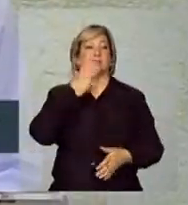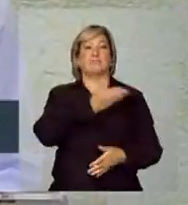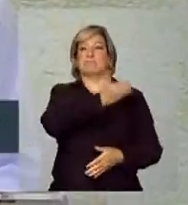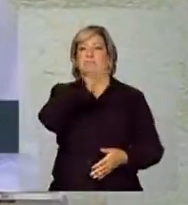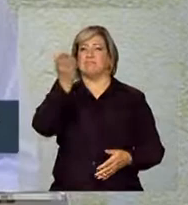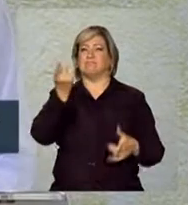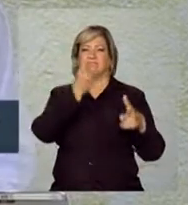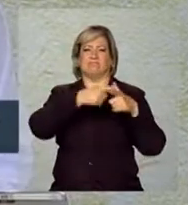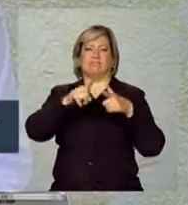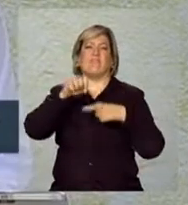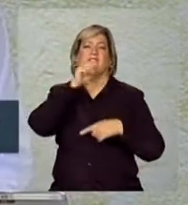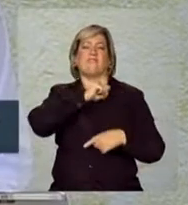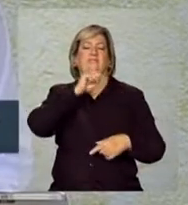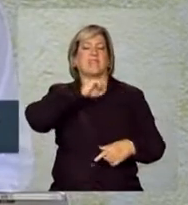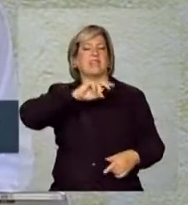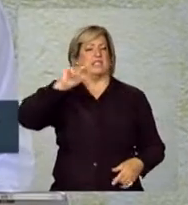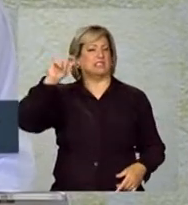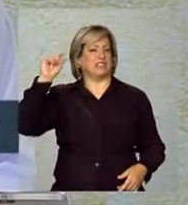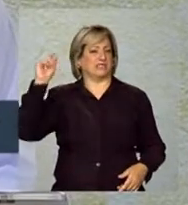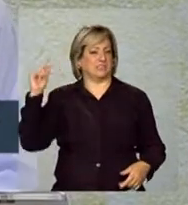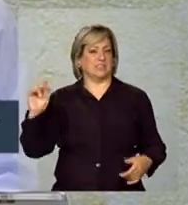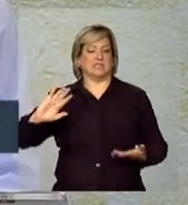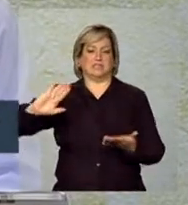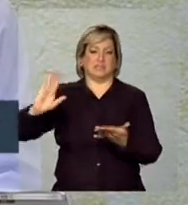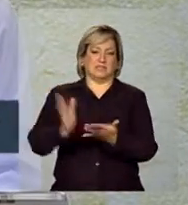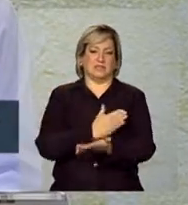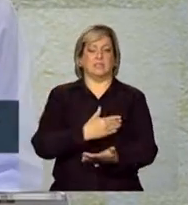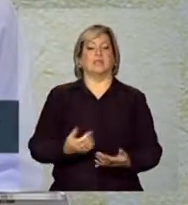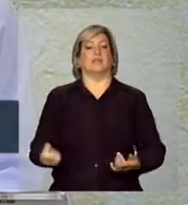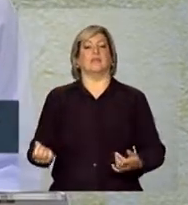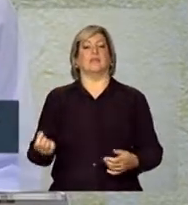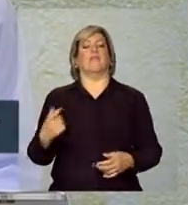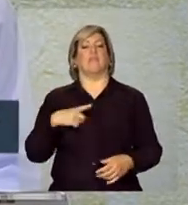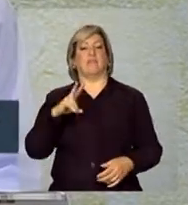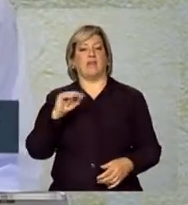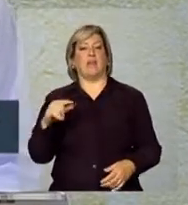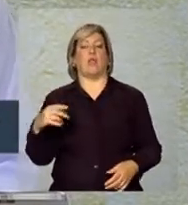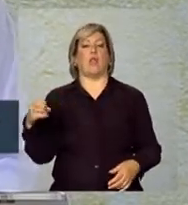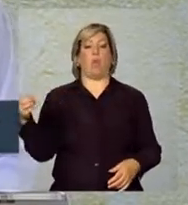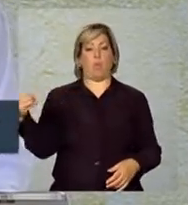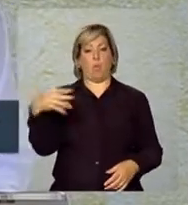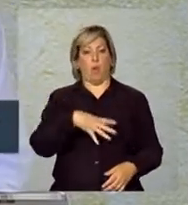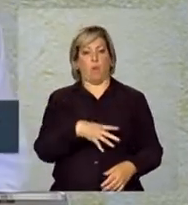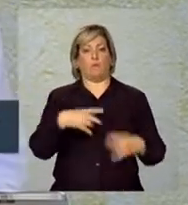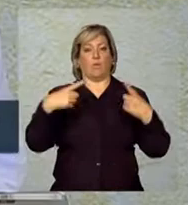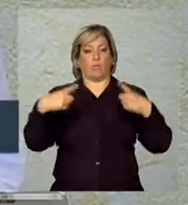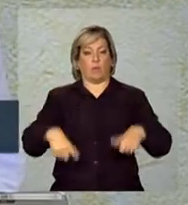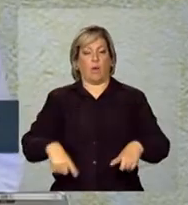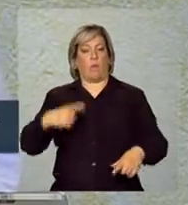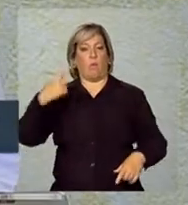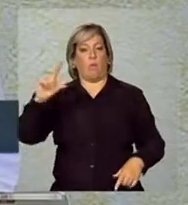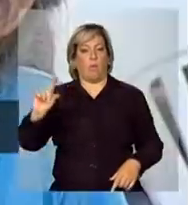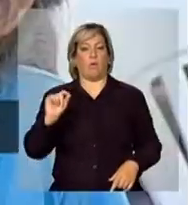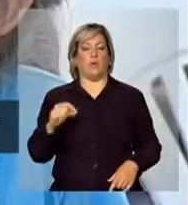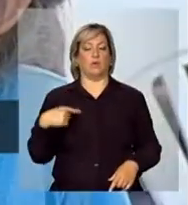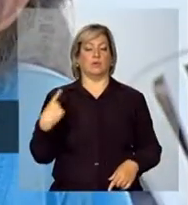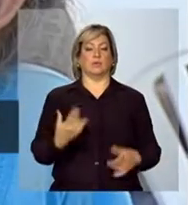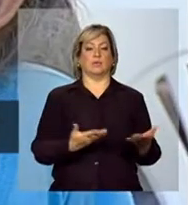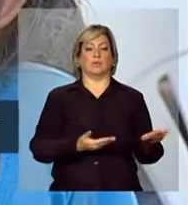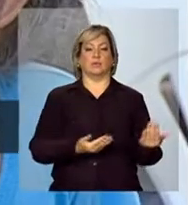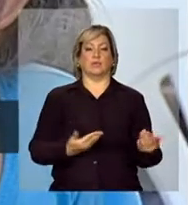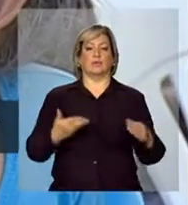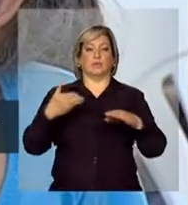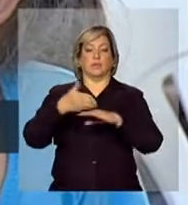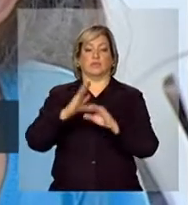essas instalações feitas há muitos anos serão revistas e teremos um outro espaço para que a gente tem os nossos jovens acolha